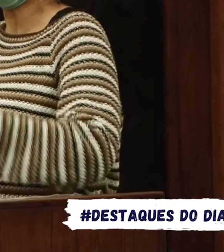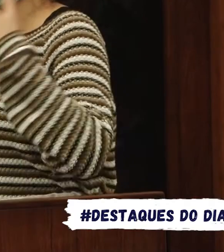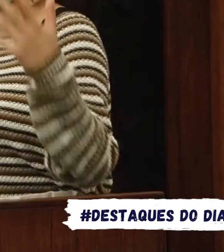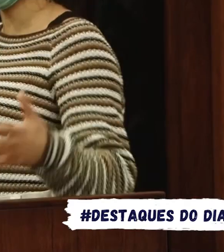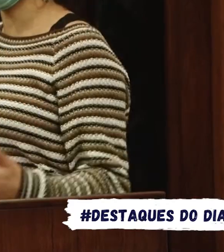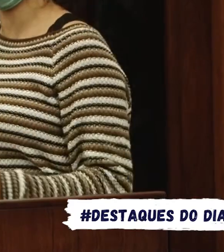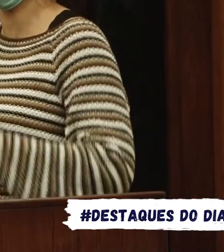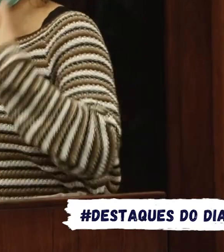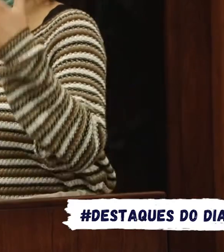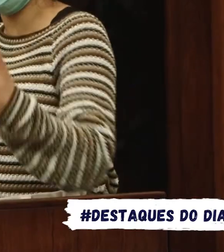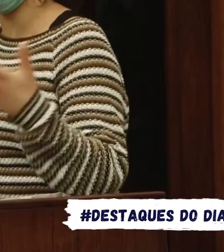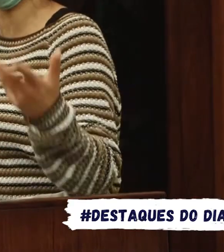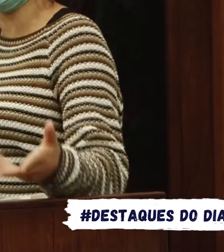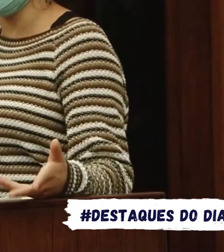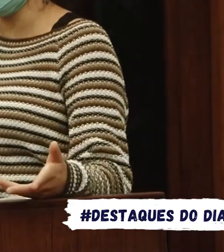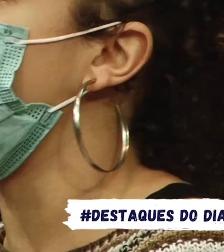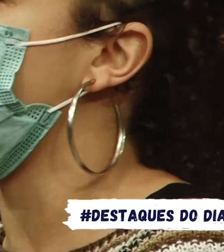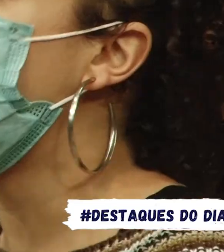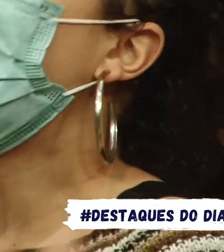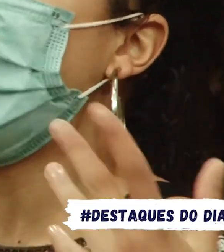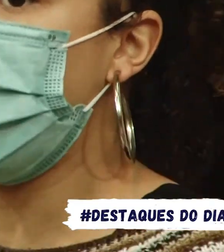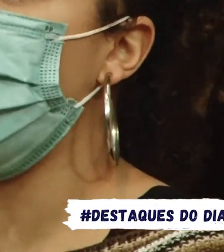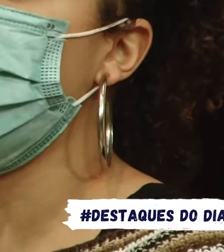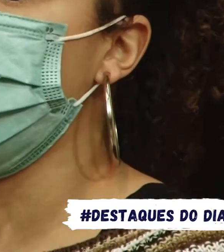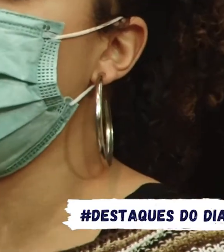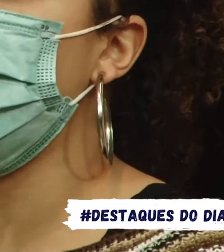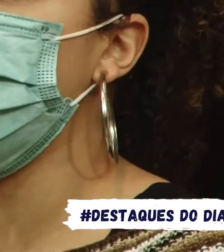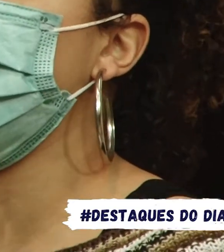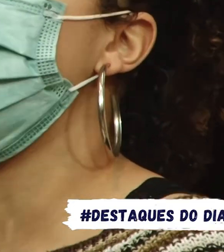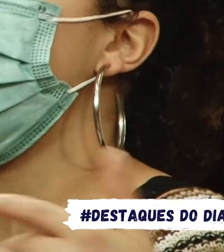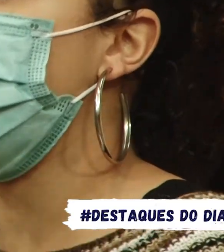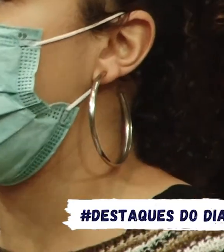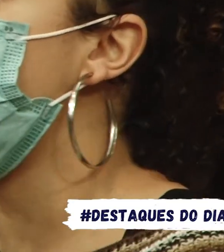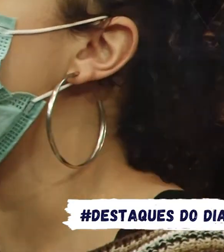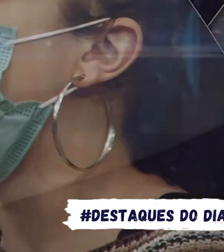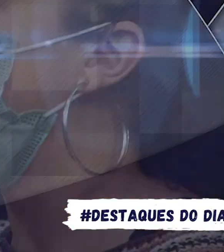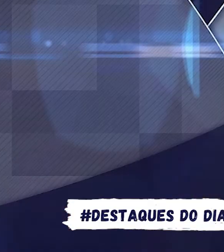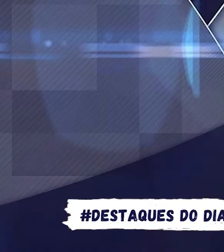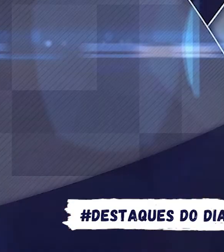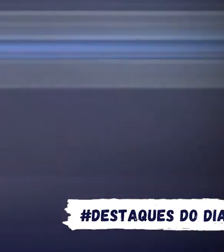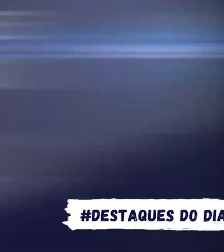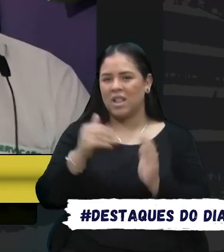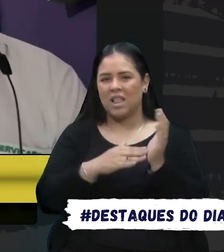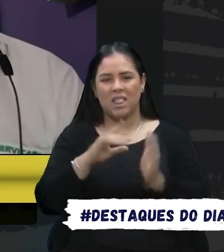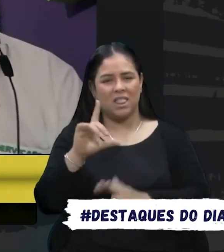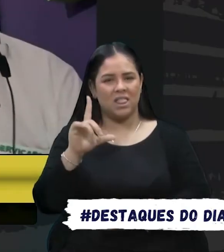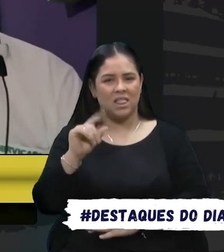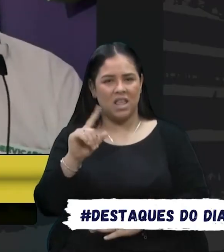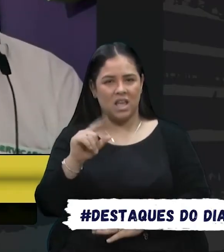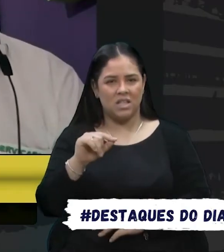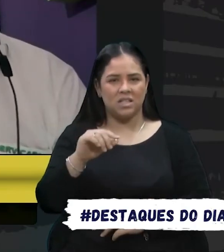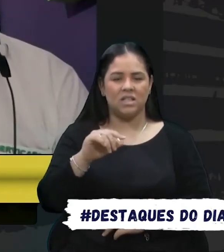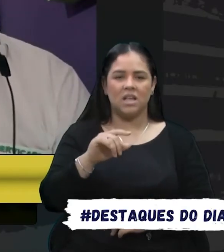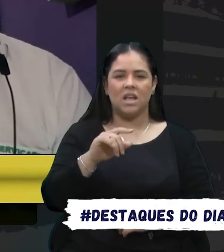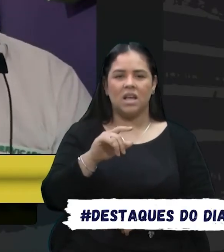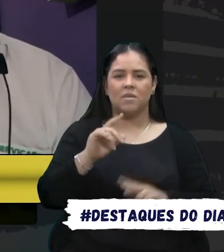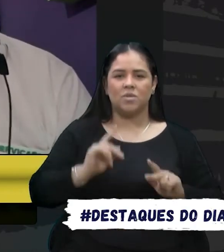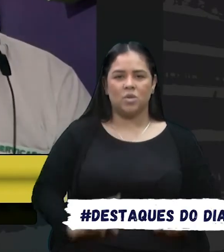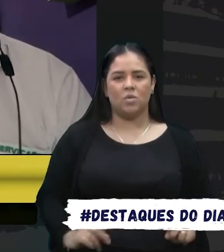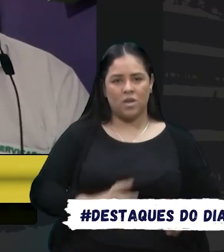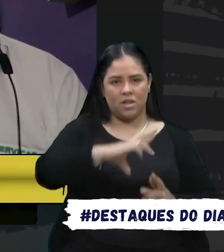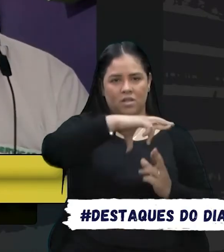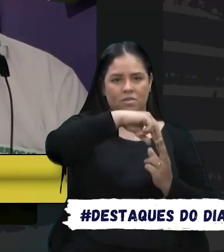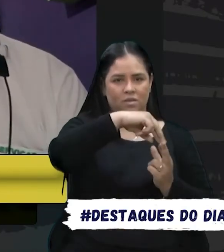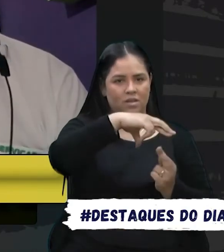que promove renda para muitas famílias, além de contribuir com o município. O PTBista vereador Clóvis de